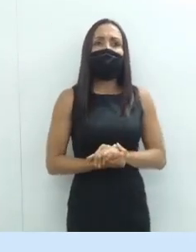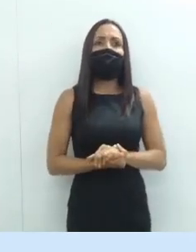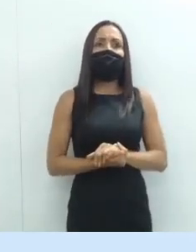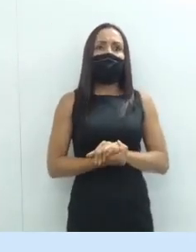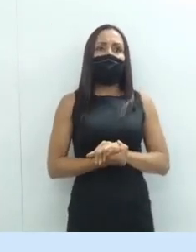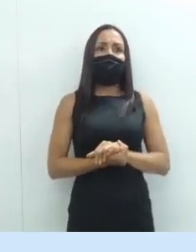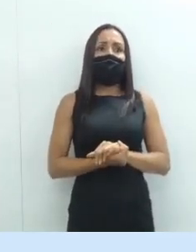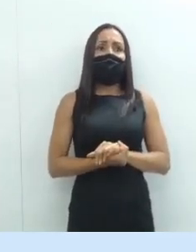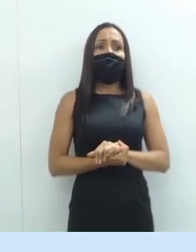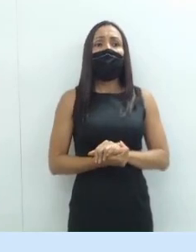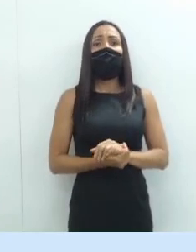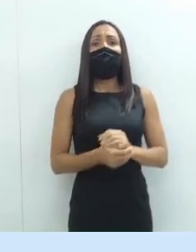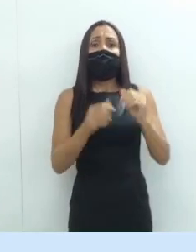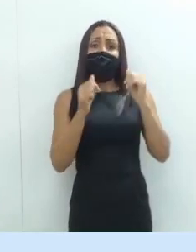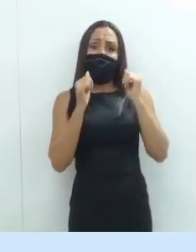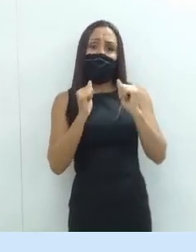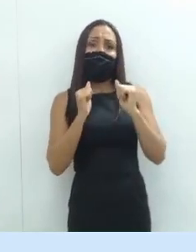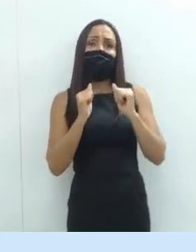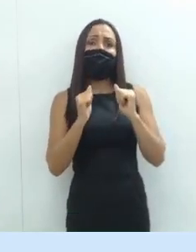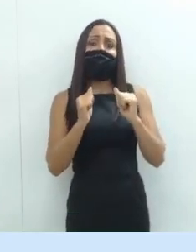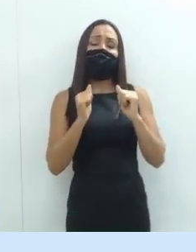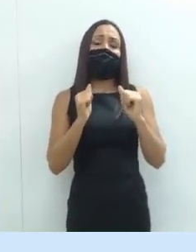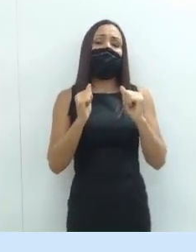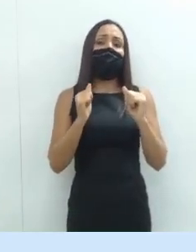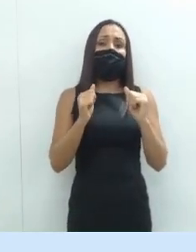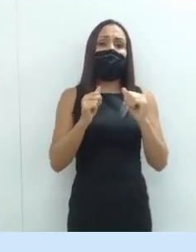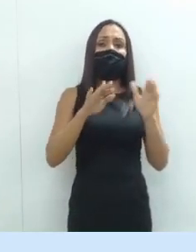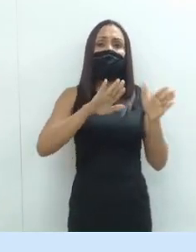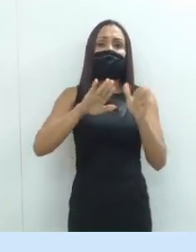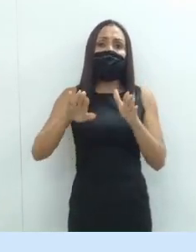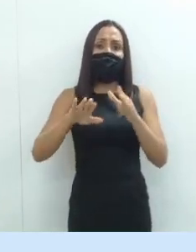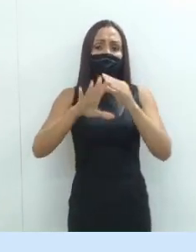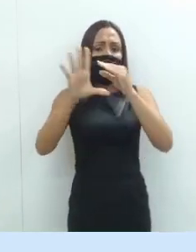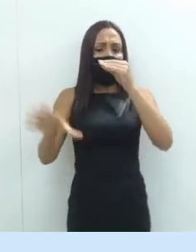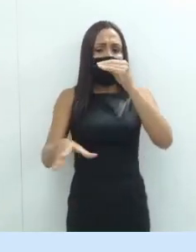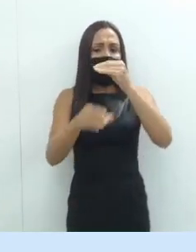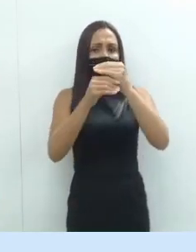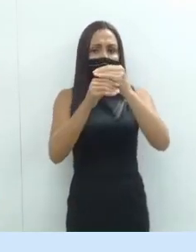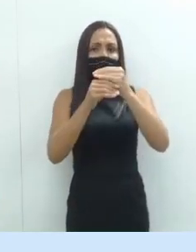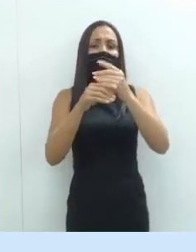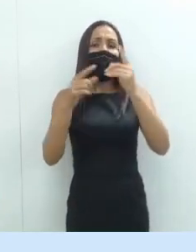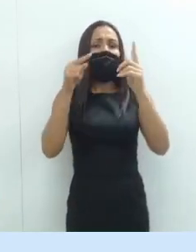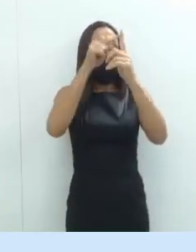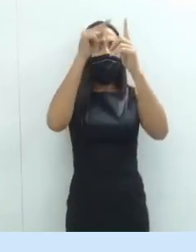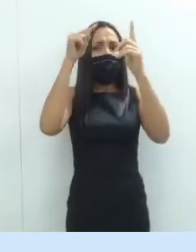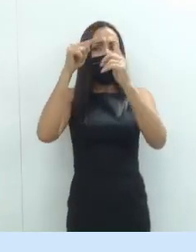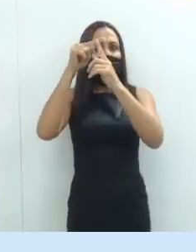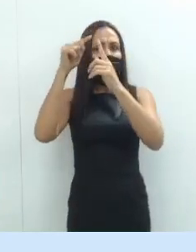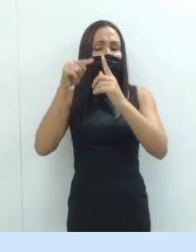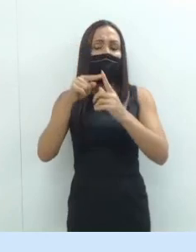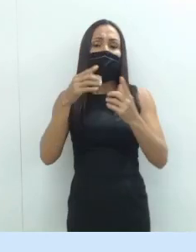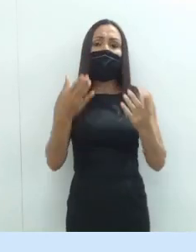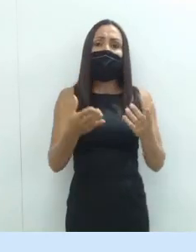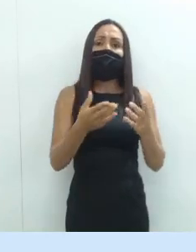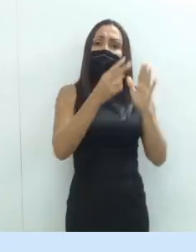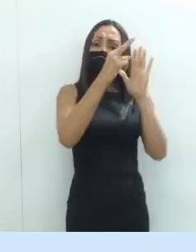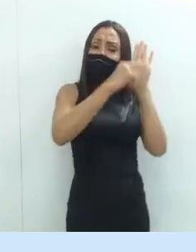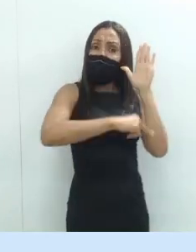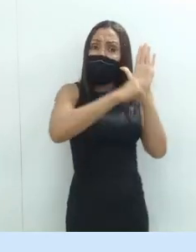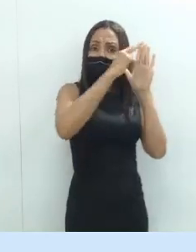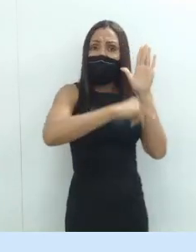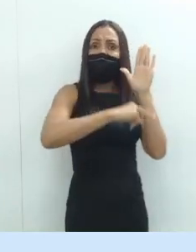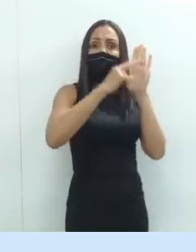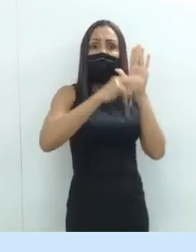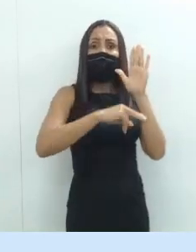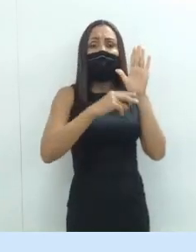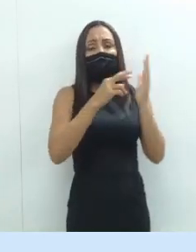aí, gente, eu posso deixar, inclusive, espaço para vocês completarem esses objetivos da leitura, né? Nós podemos ler, inclusive,